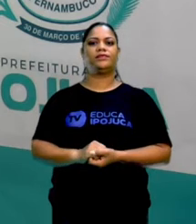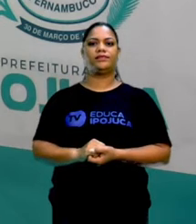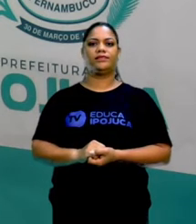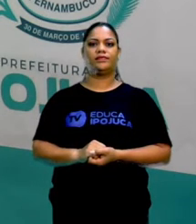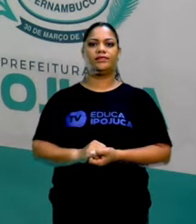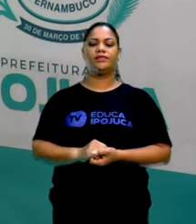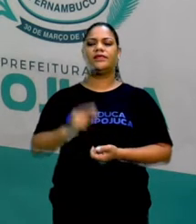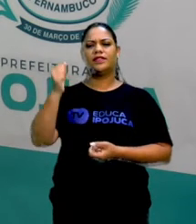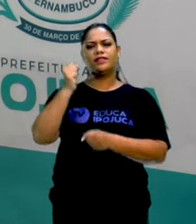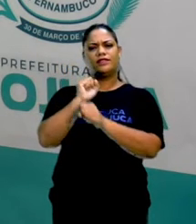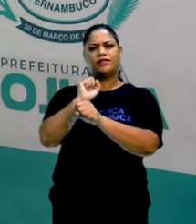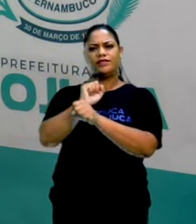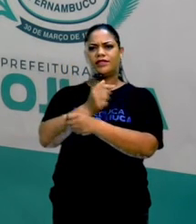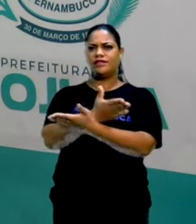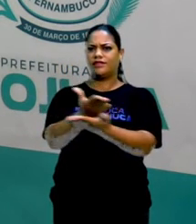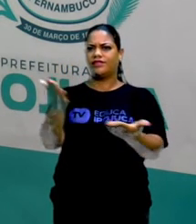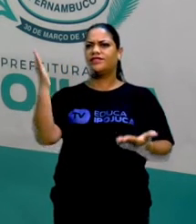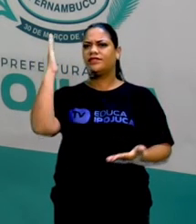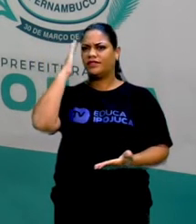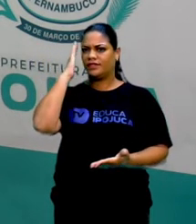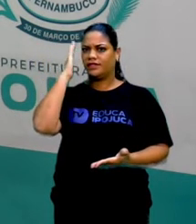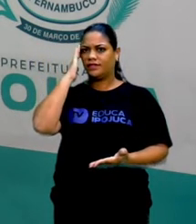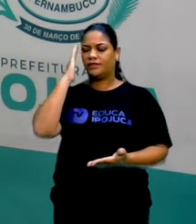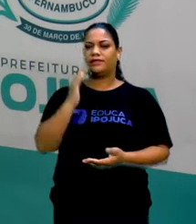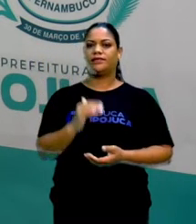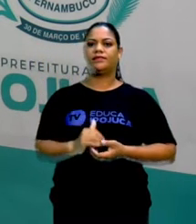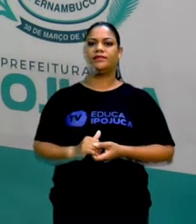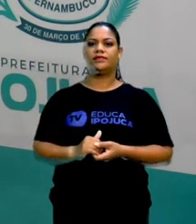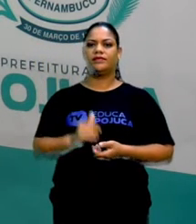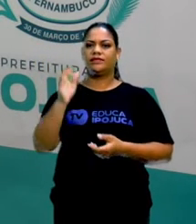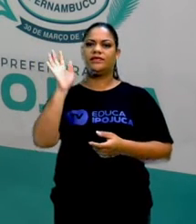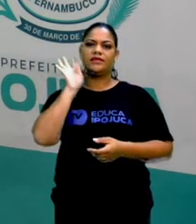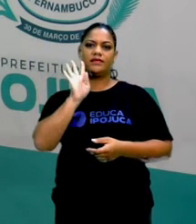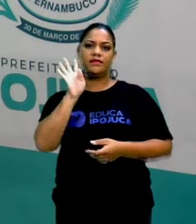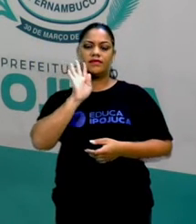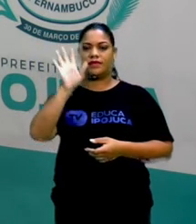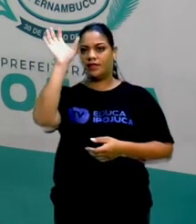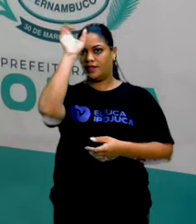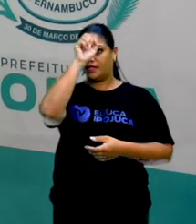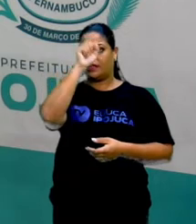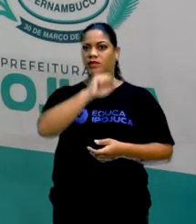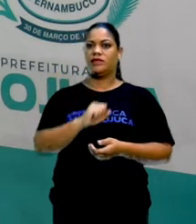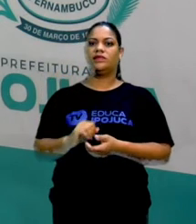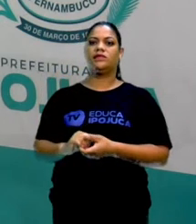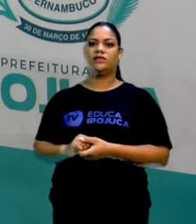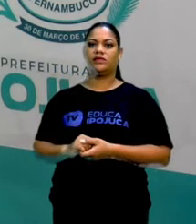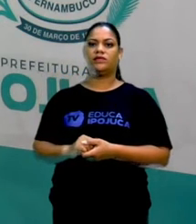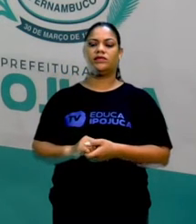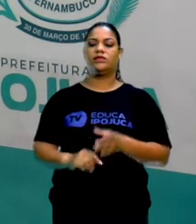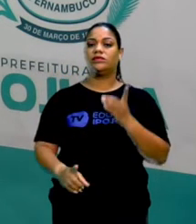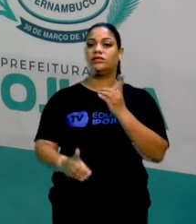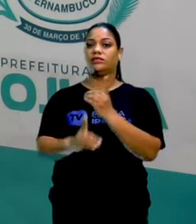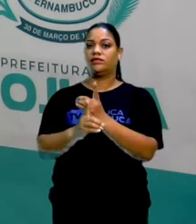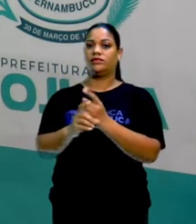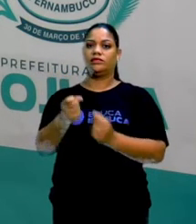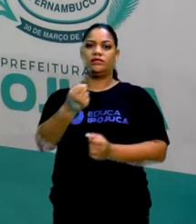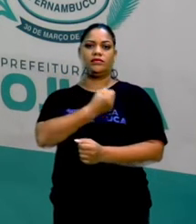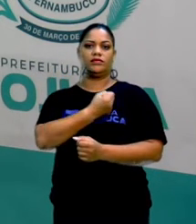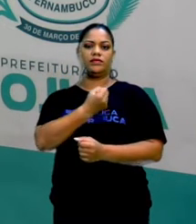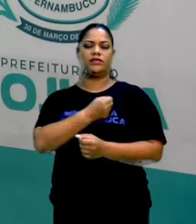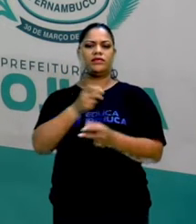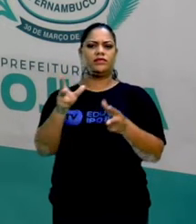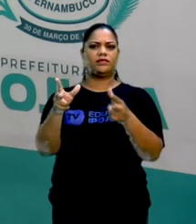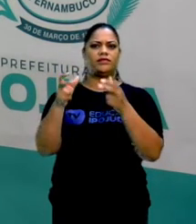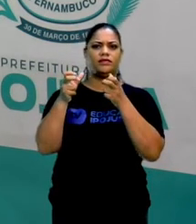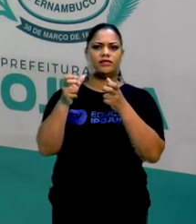E assim espero que vocês tenham entendido essa questão, porque é muito legal aprender assim. Achando o número oculto. Se você